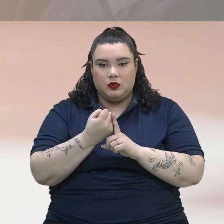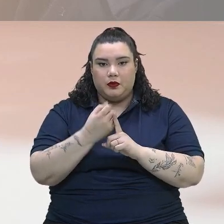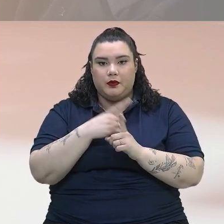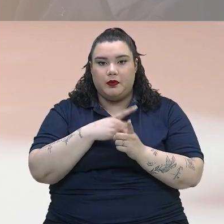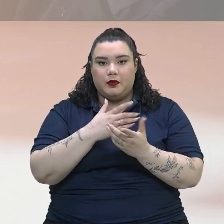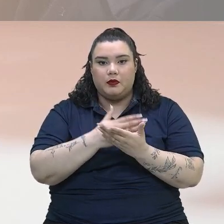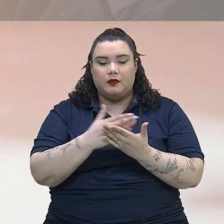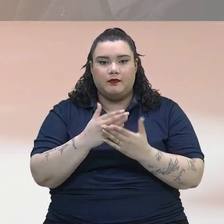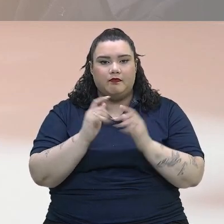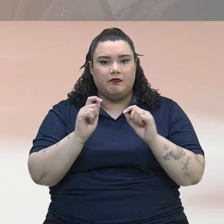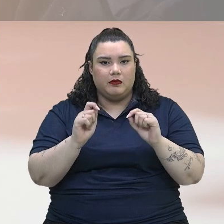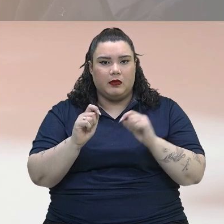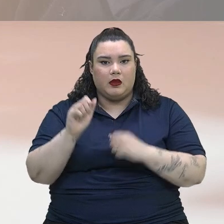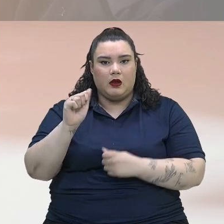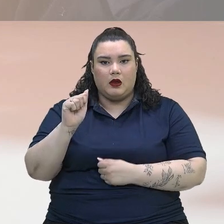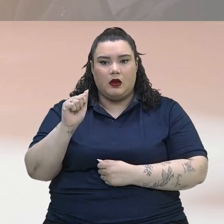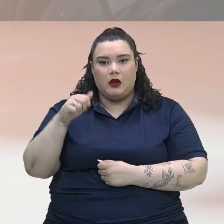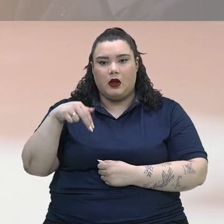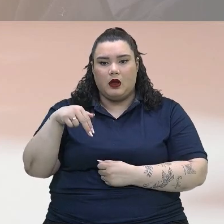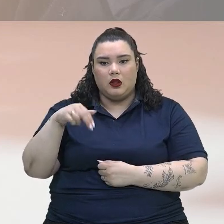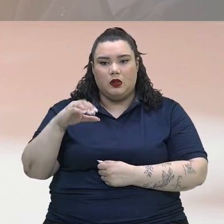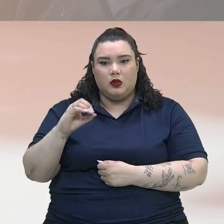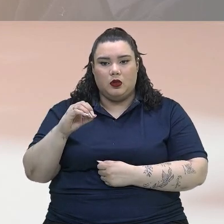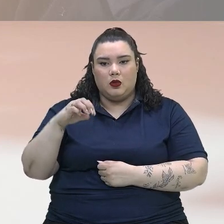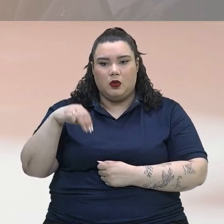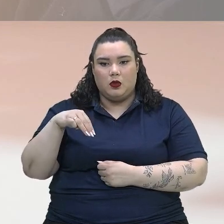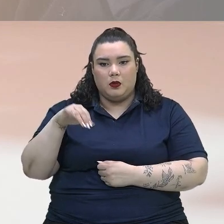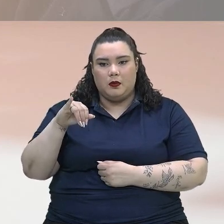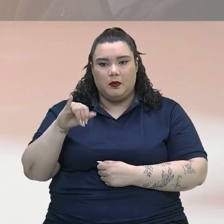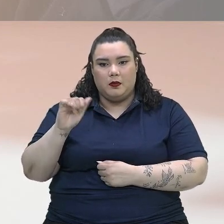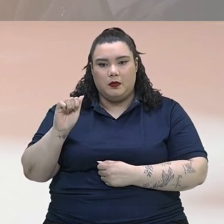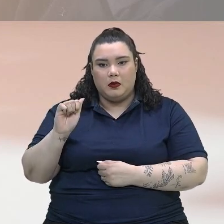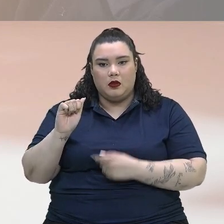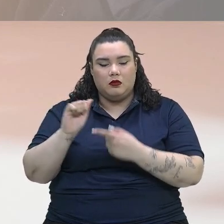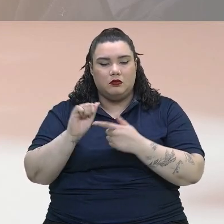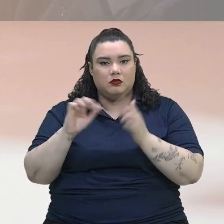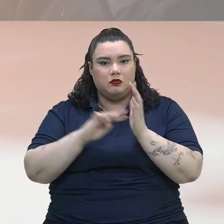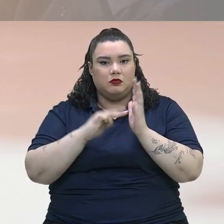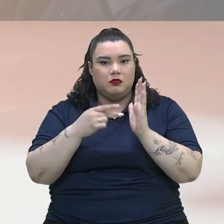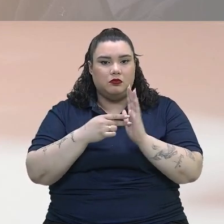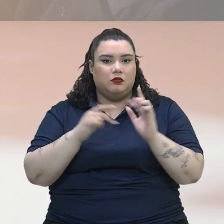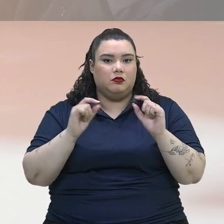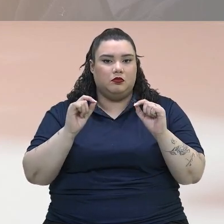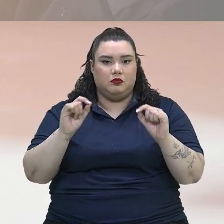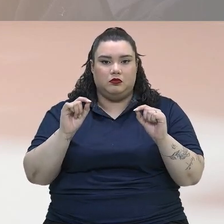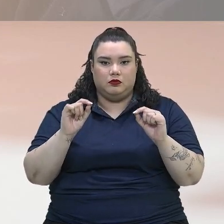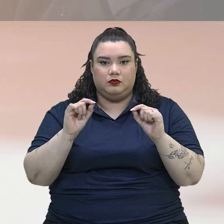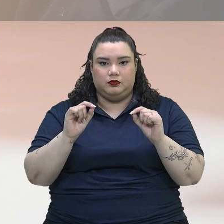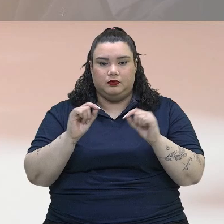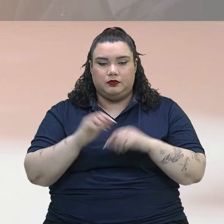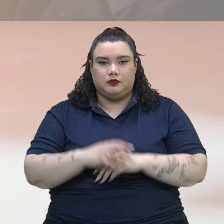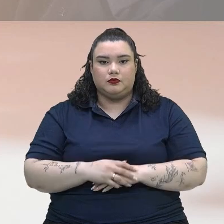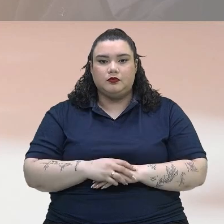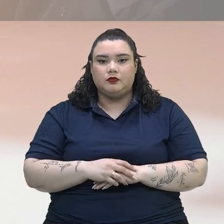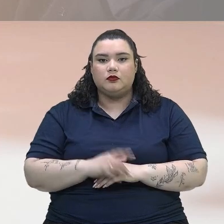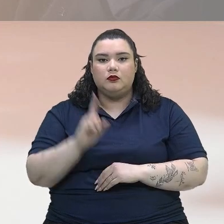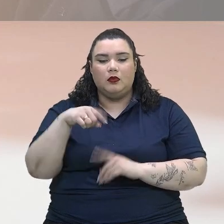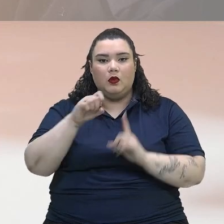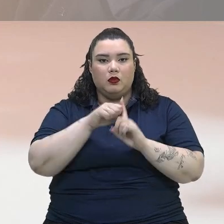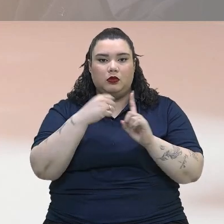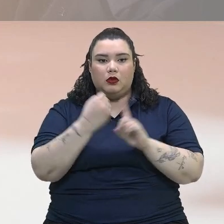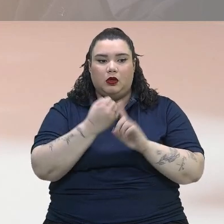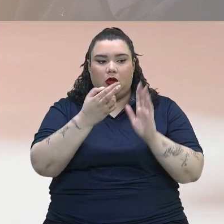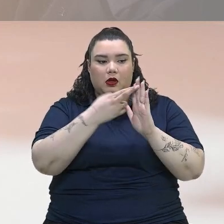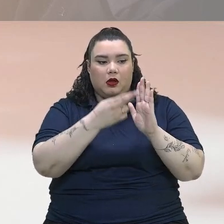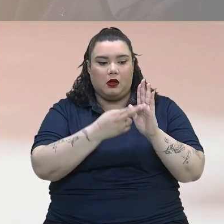anomia. O que é isso, professor? O que é anomia? A anomia, segundo o Durkheim, é uma sociedade aí sem regras,